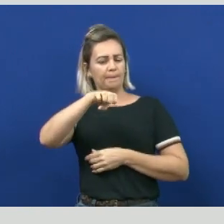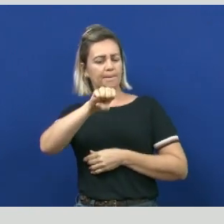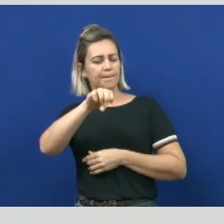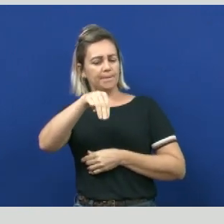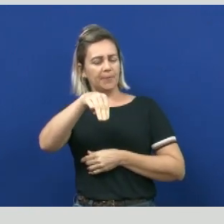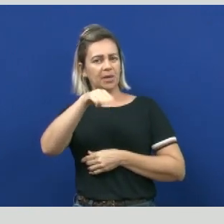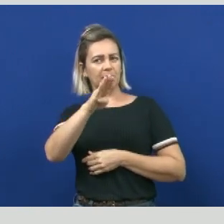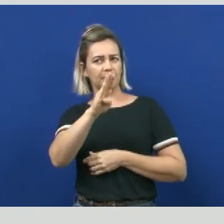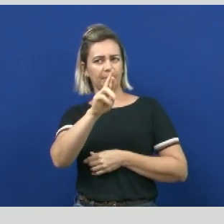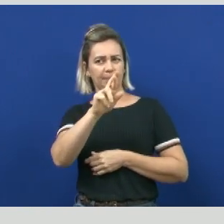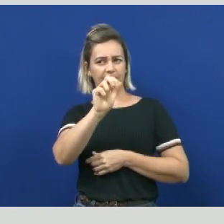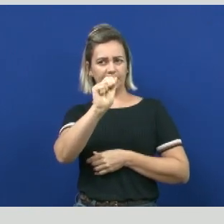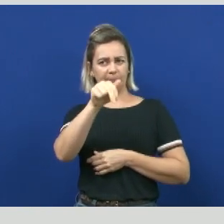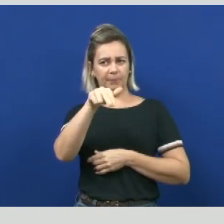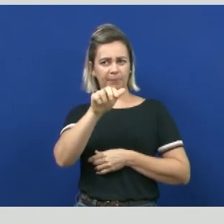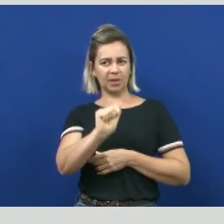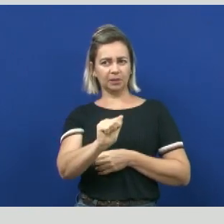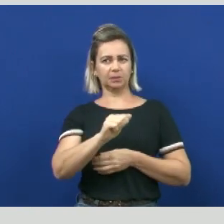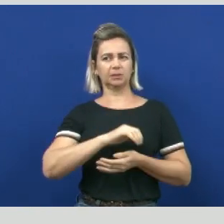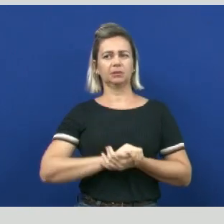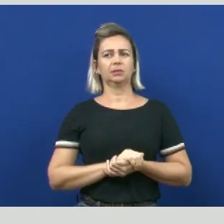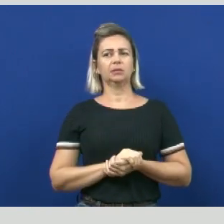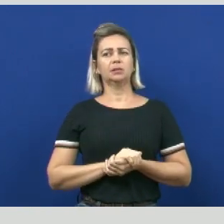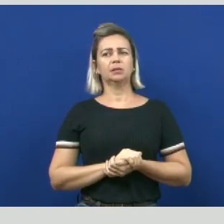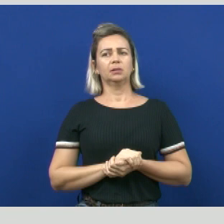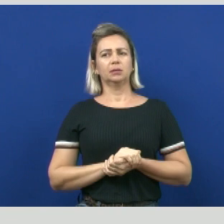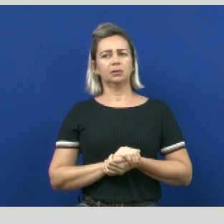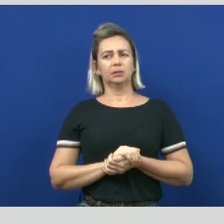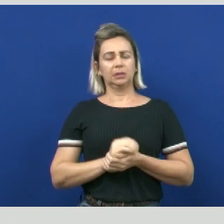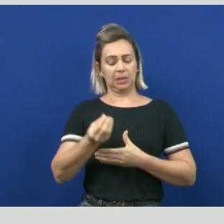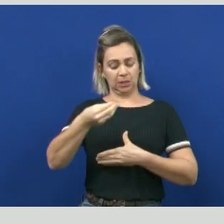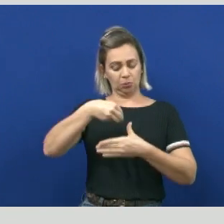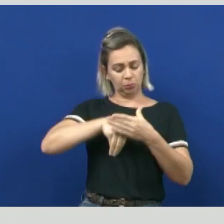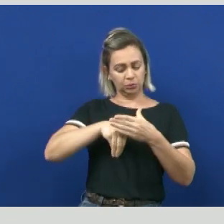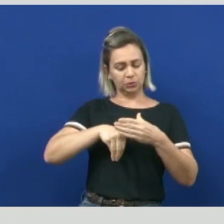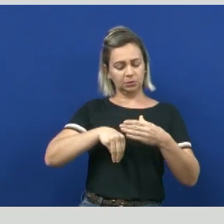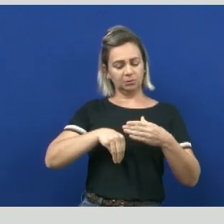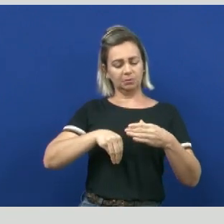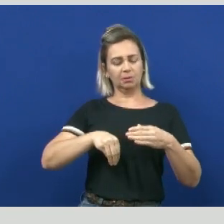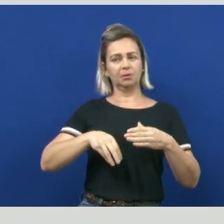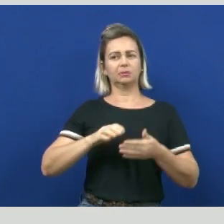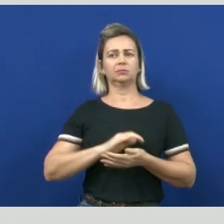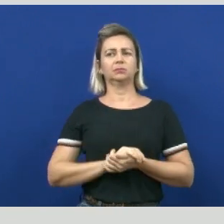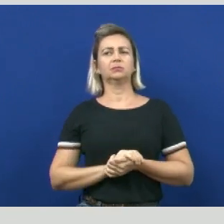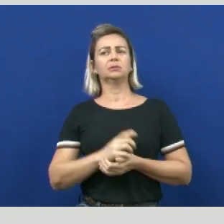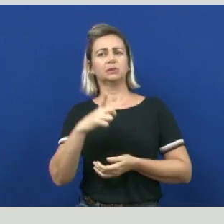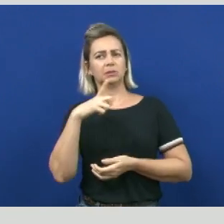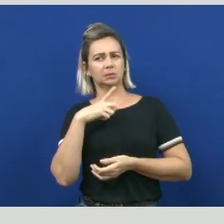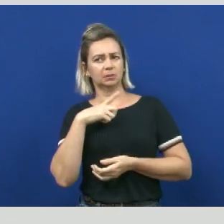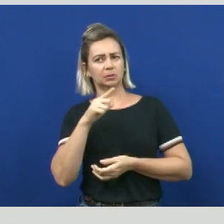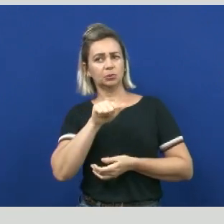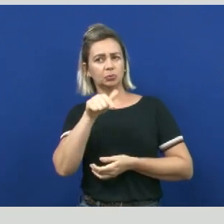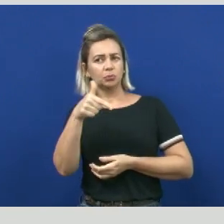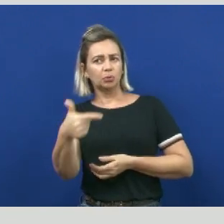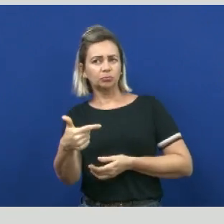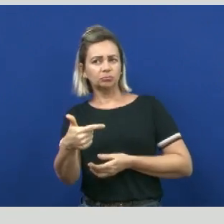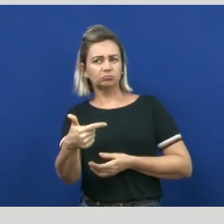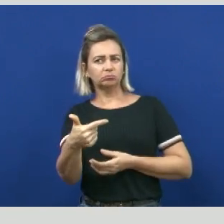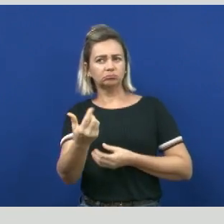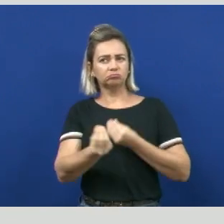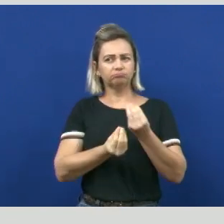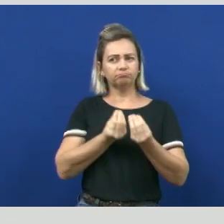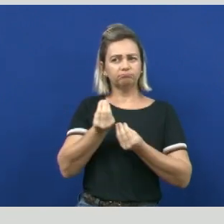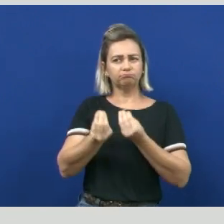né, que fazem parte da estrutura da membrana plasmática, né? E também essa substância serve